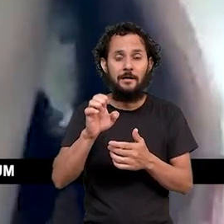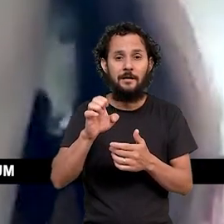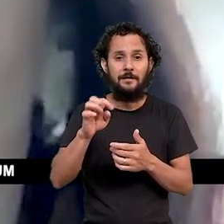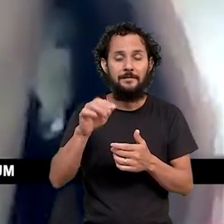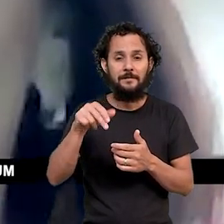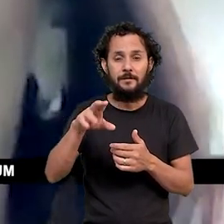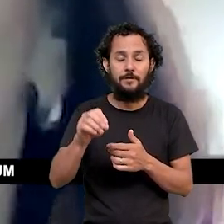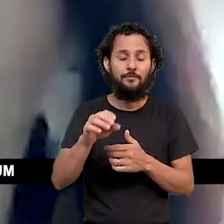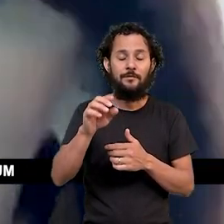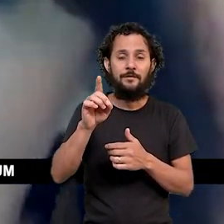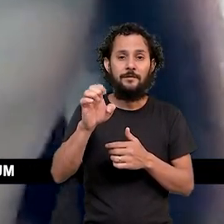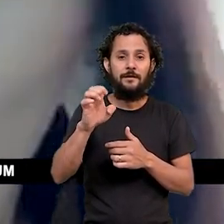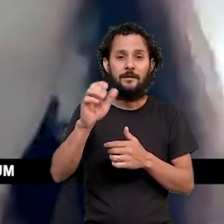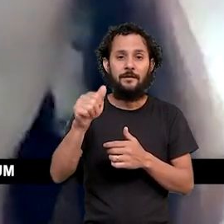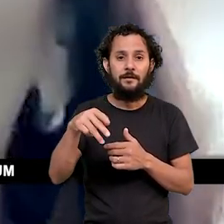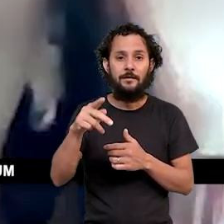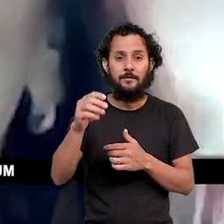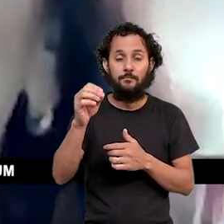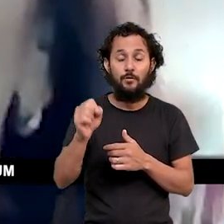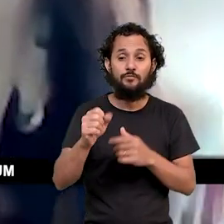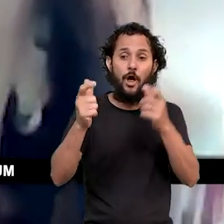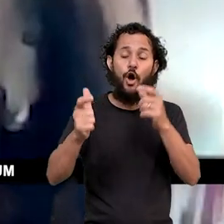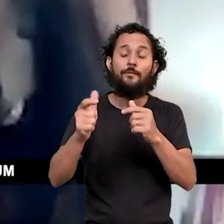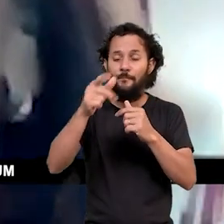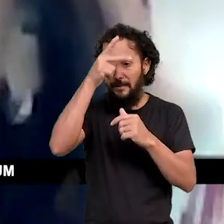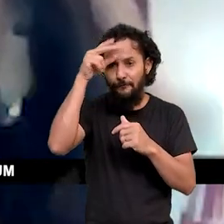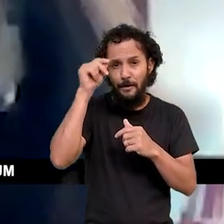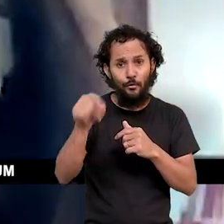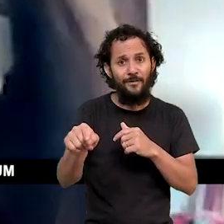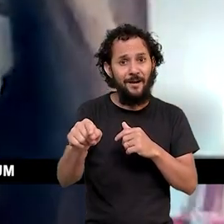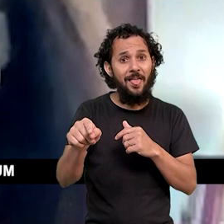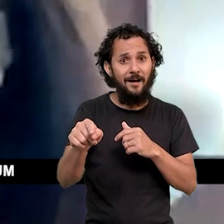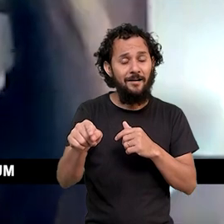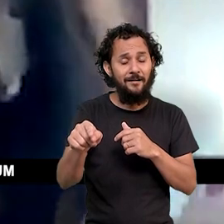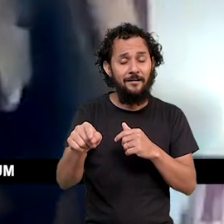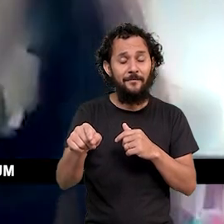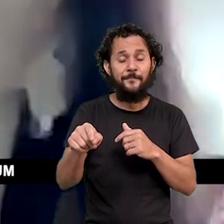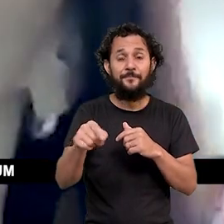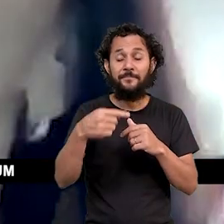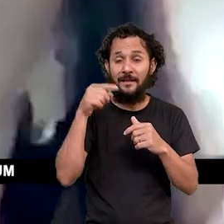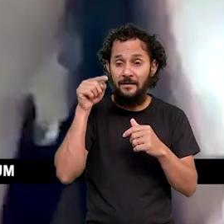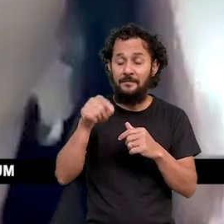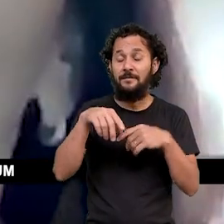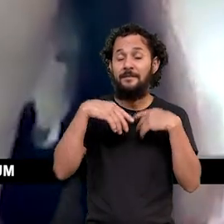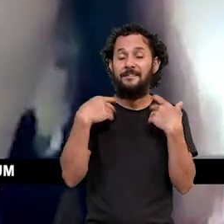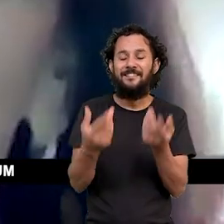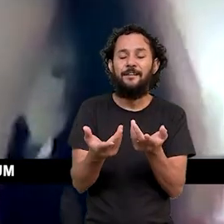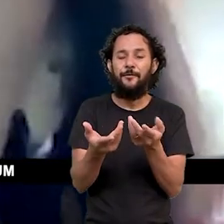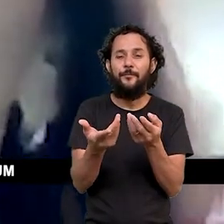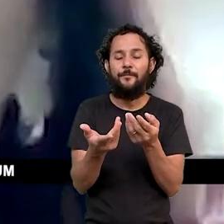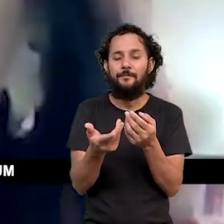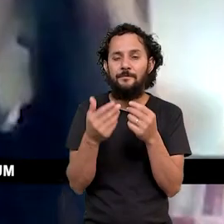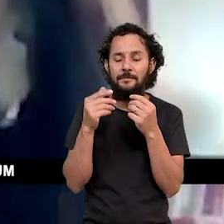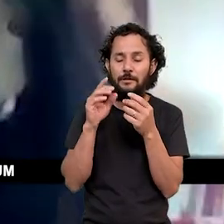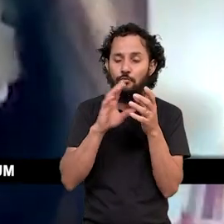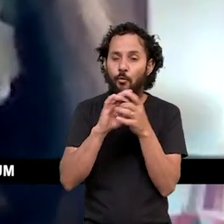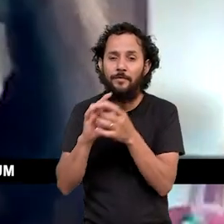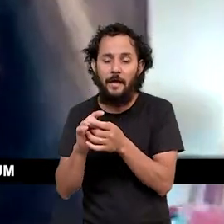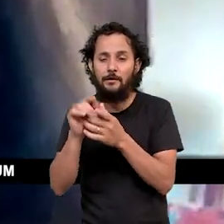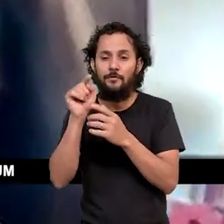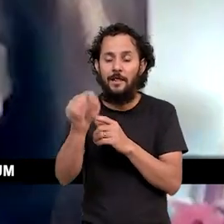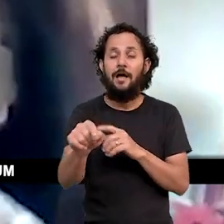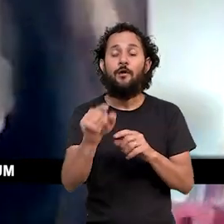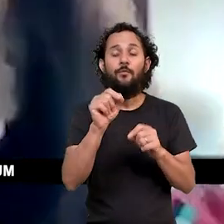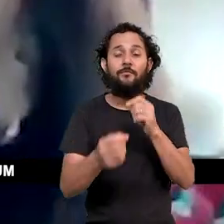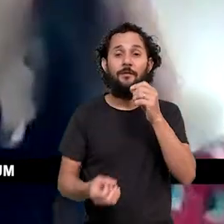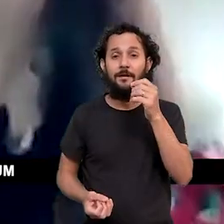Caetano de Campos, que atualmente é a prefeitura, né? E nessa perspectiva, nesse contexto,